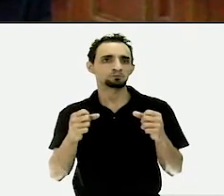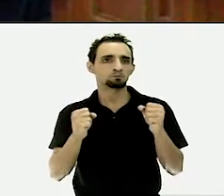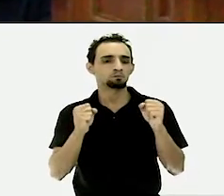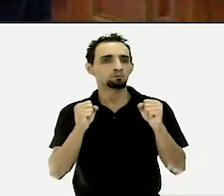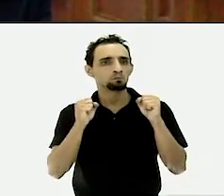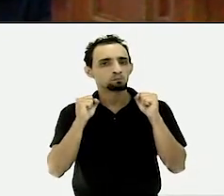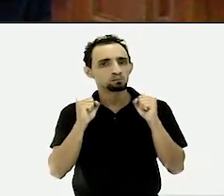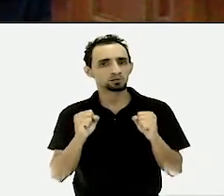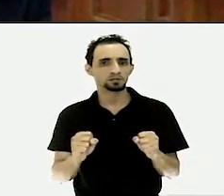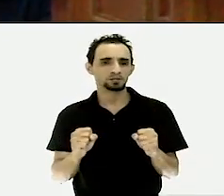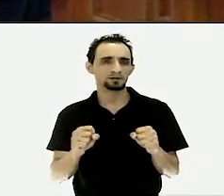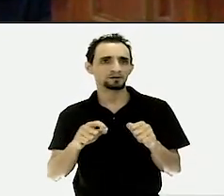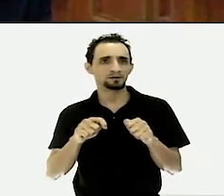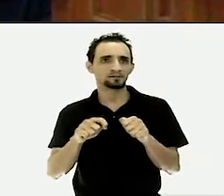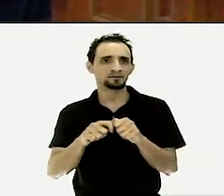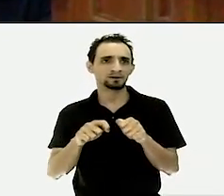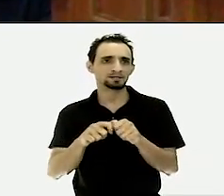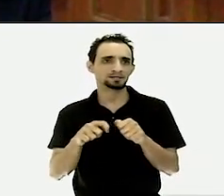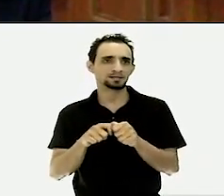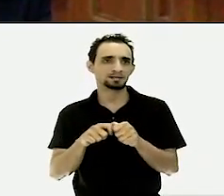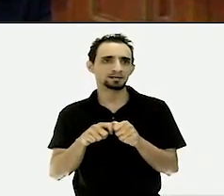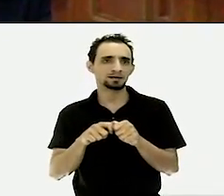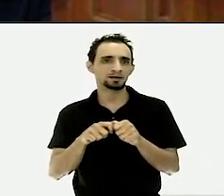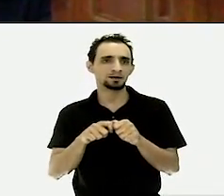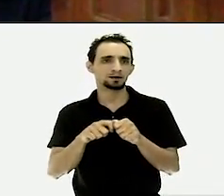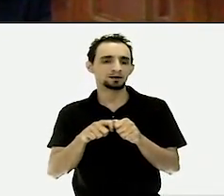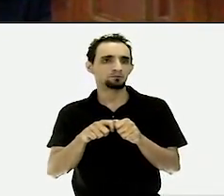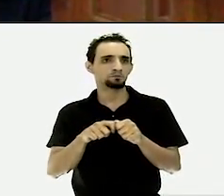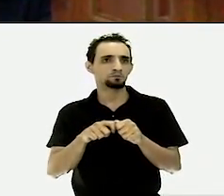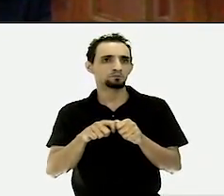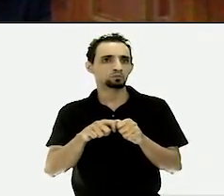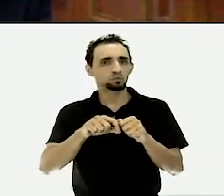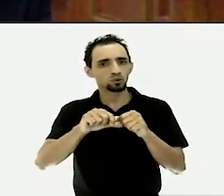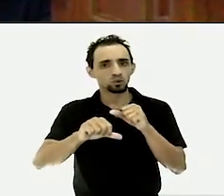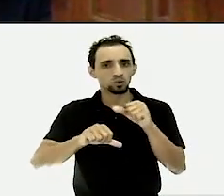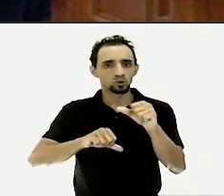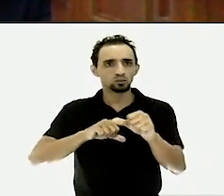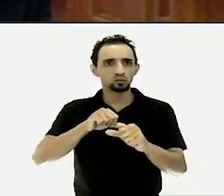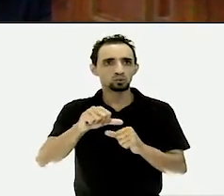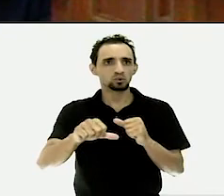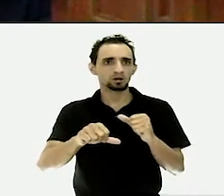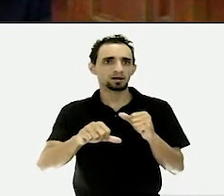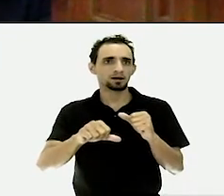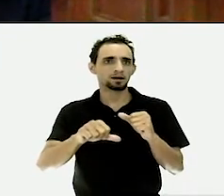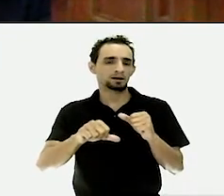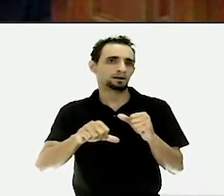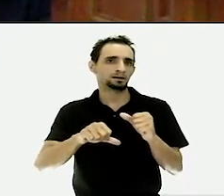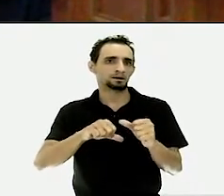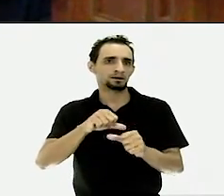a possibilidade de todos os comerciantes que ali tem o seu trailer, que